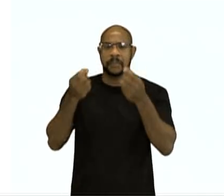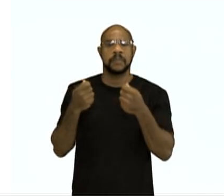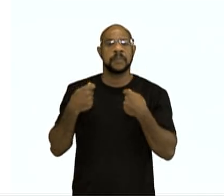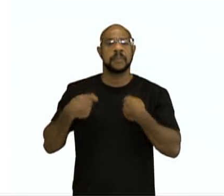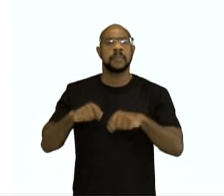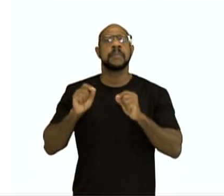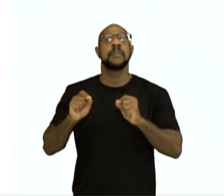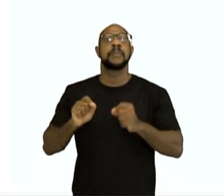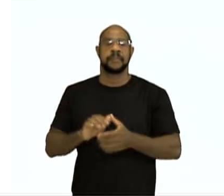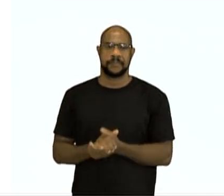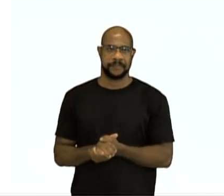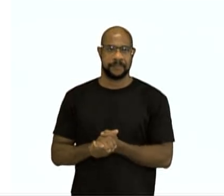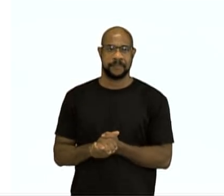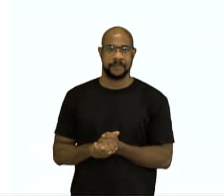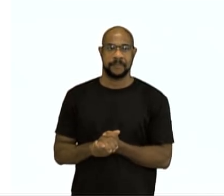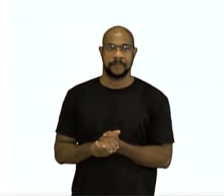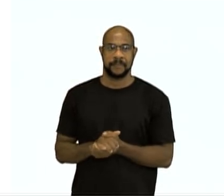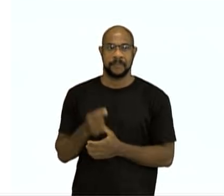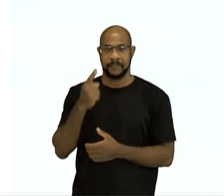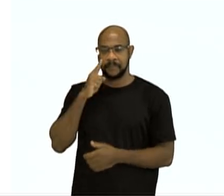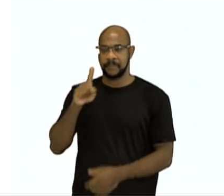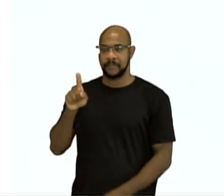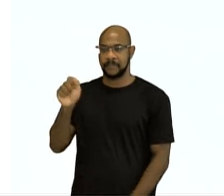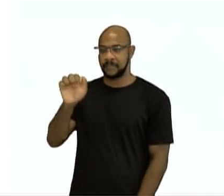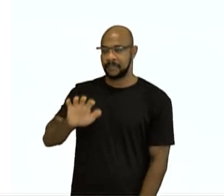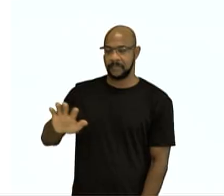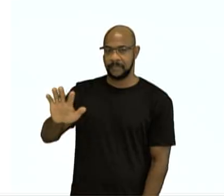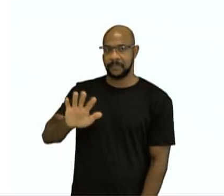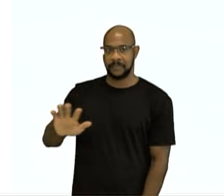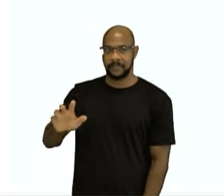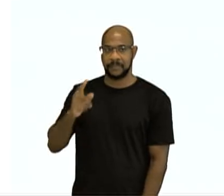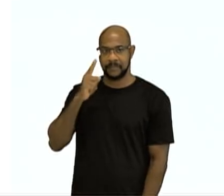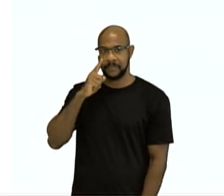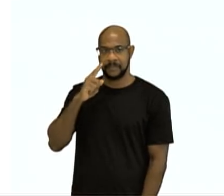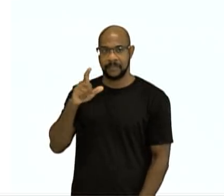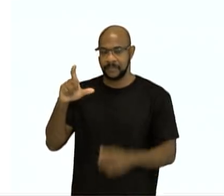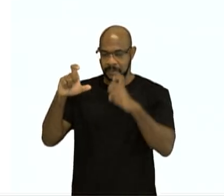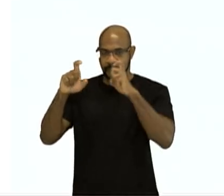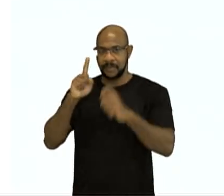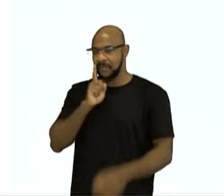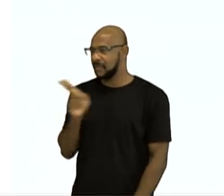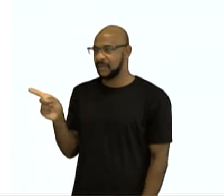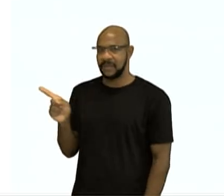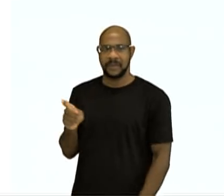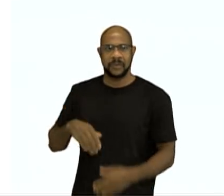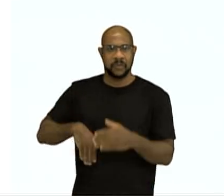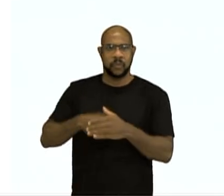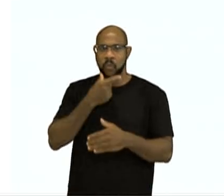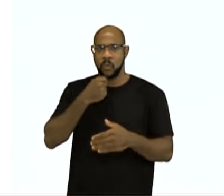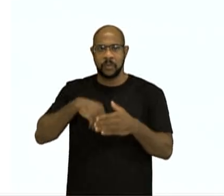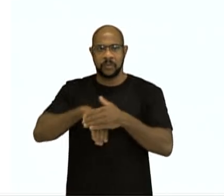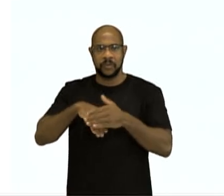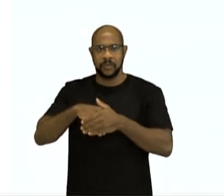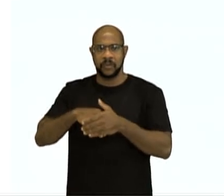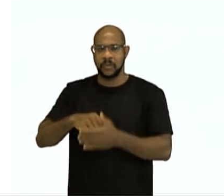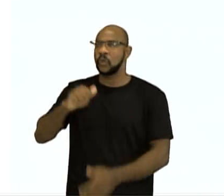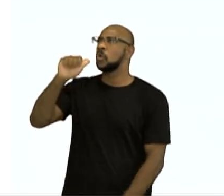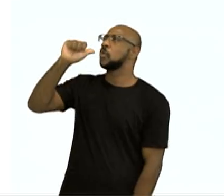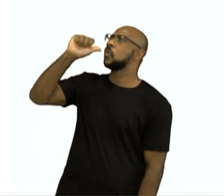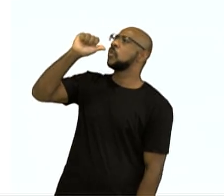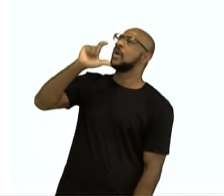olhar a imagem? A imagem, então, parece ser um jogador, está tomando água. Será que tem alguma coisa a ver